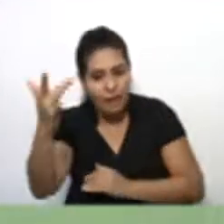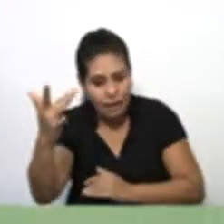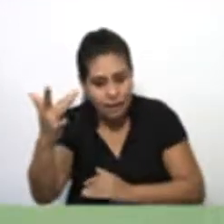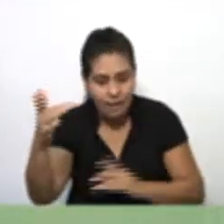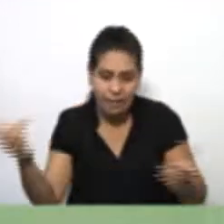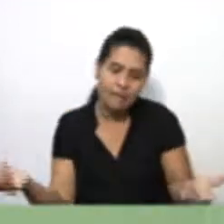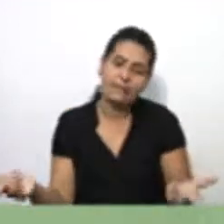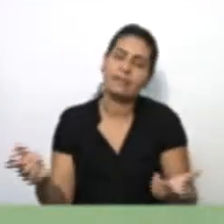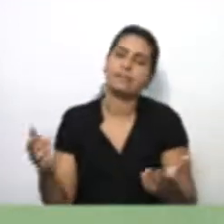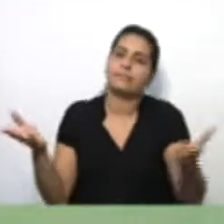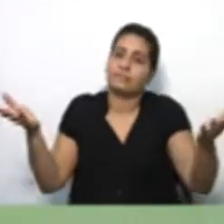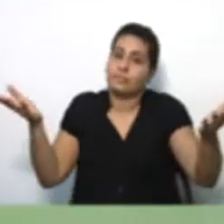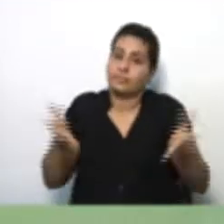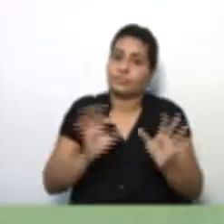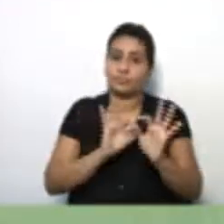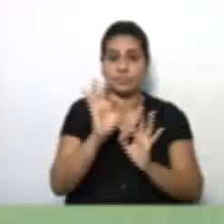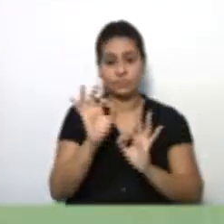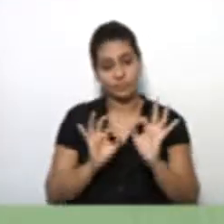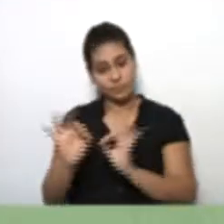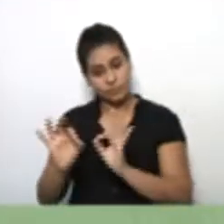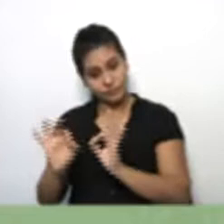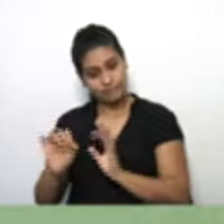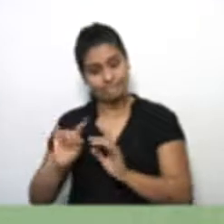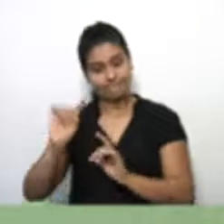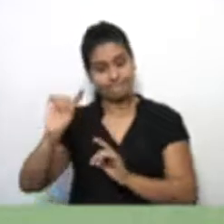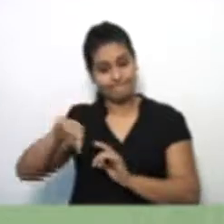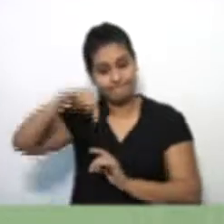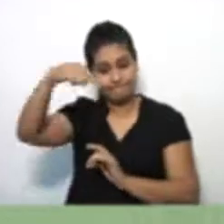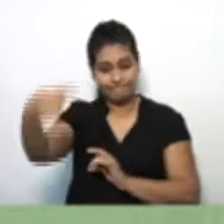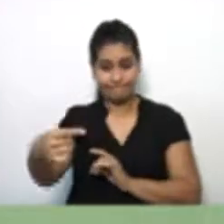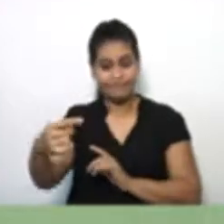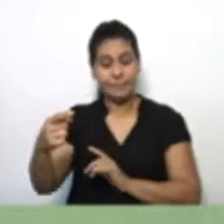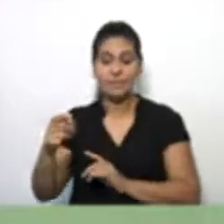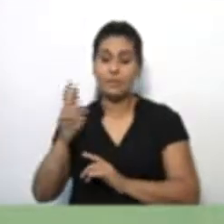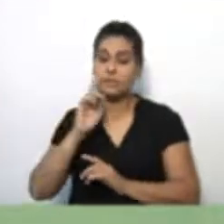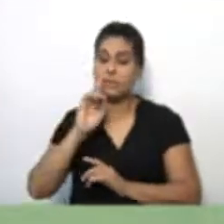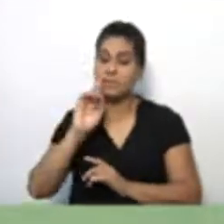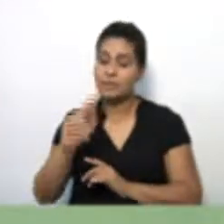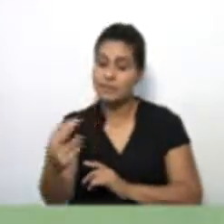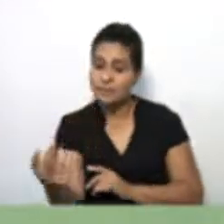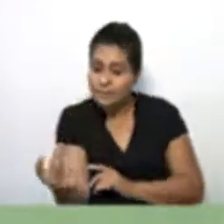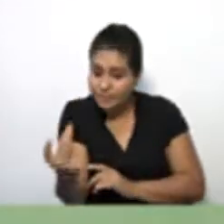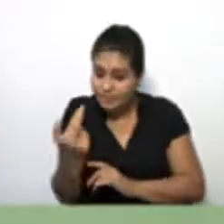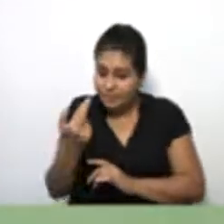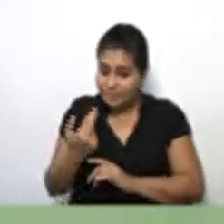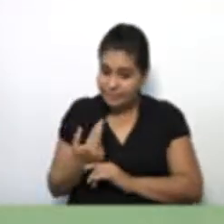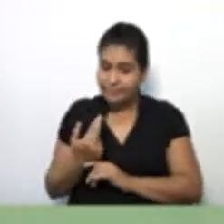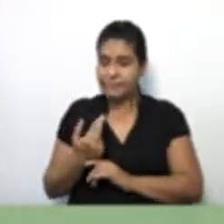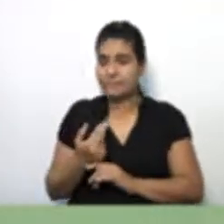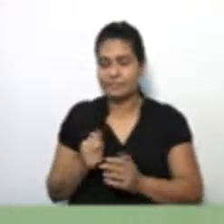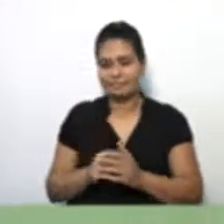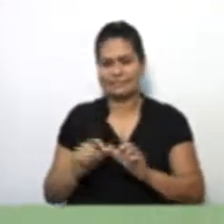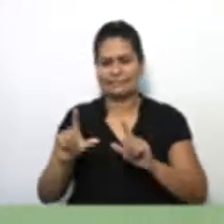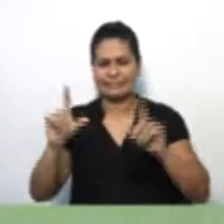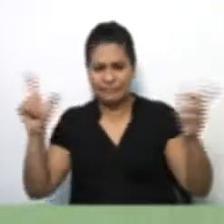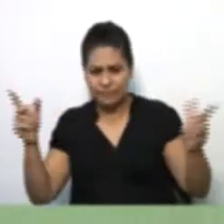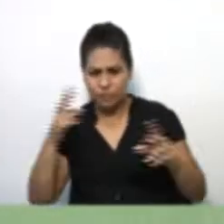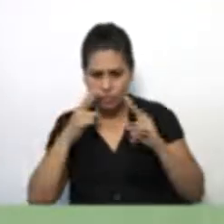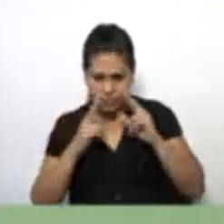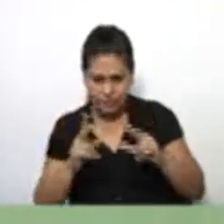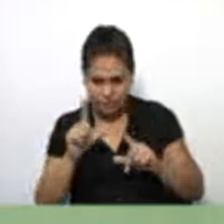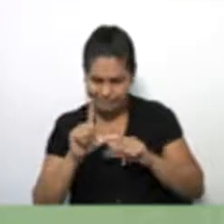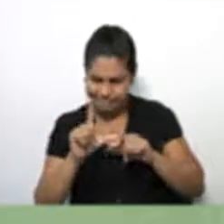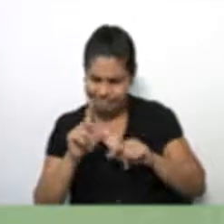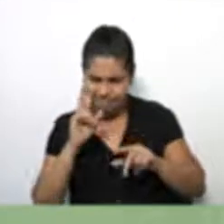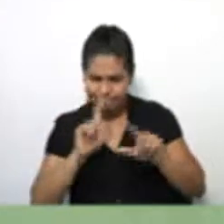planejar hoje, né? Para poder obter um resultado, né? Minha letra aqui está dando para entender, viu?